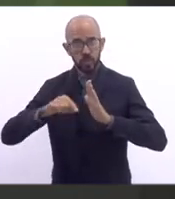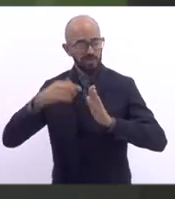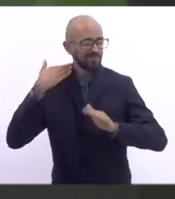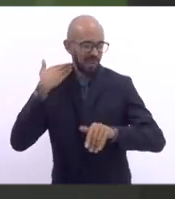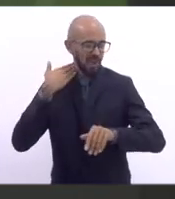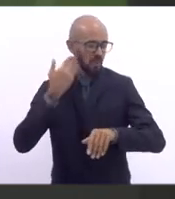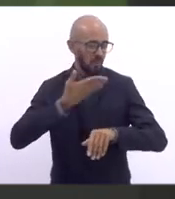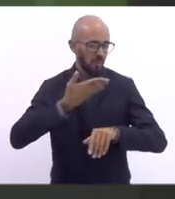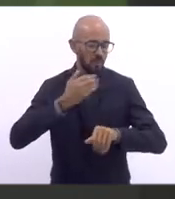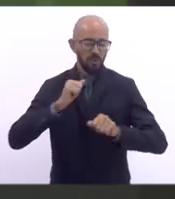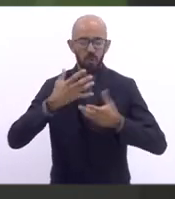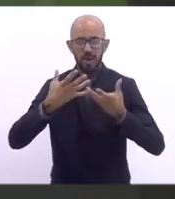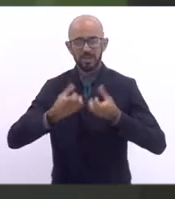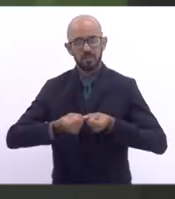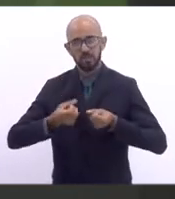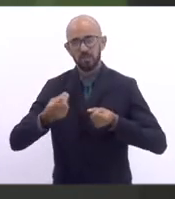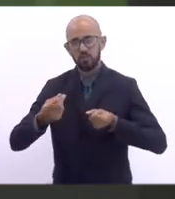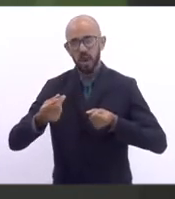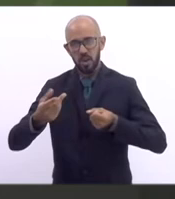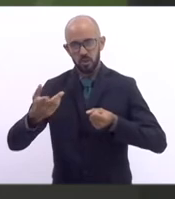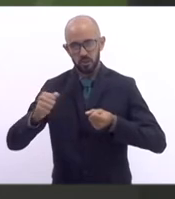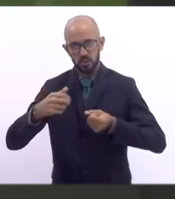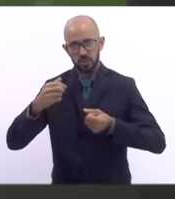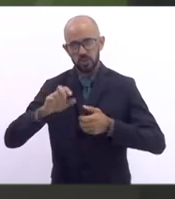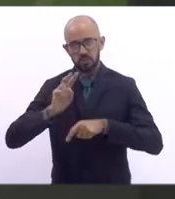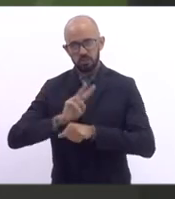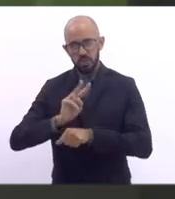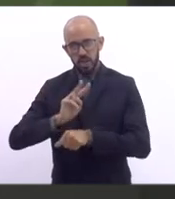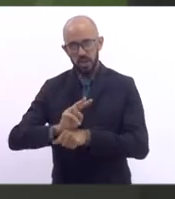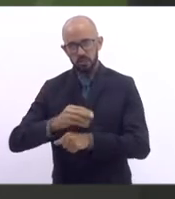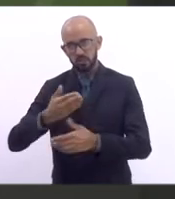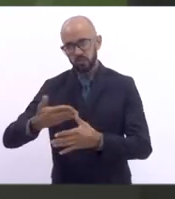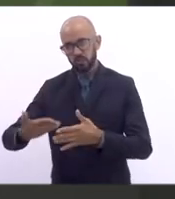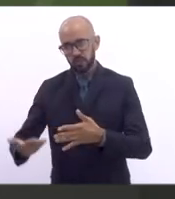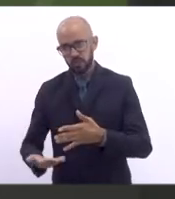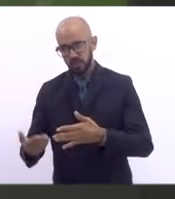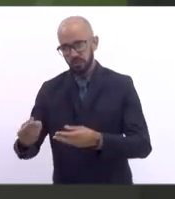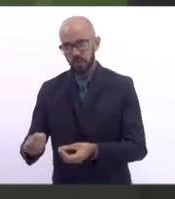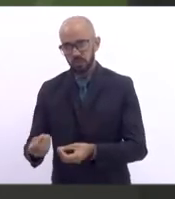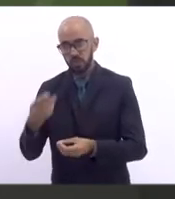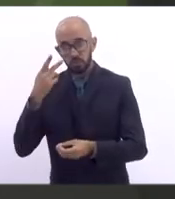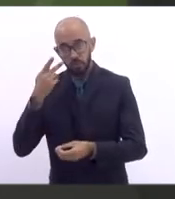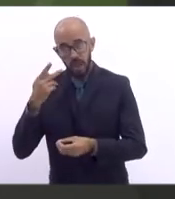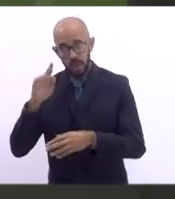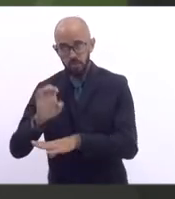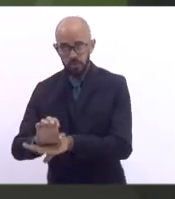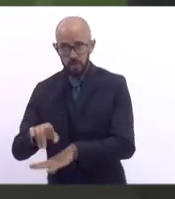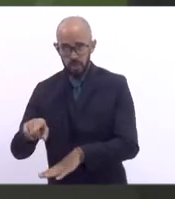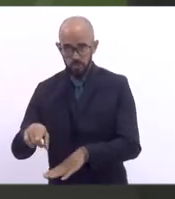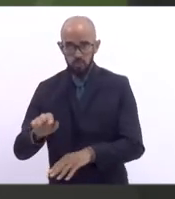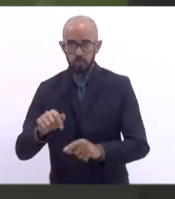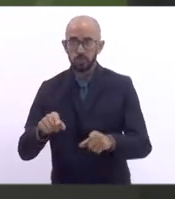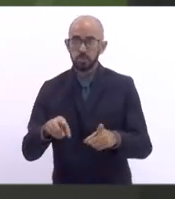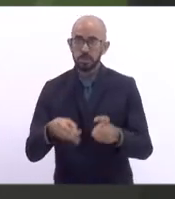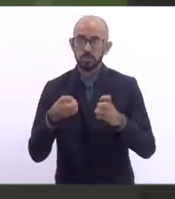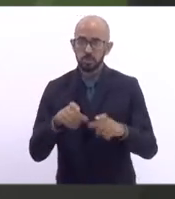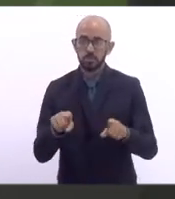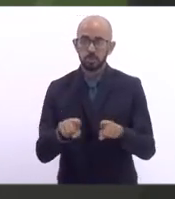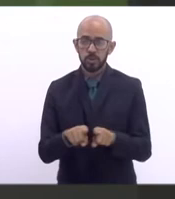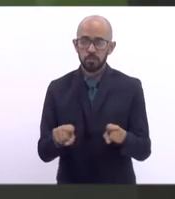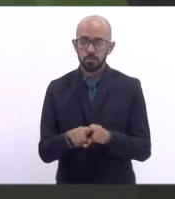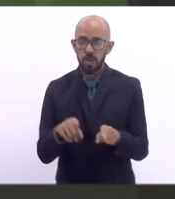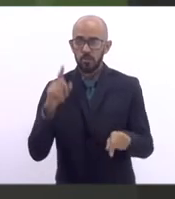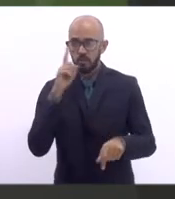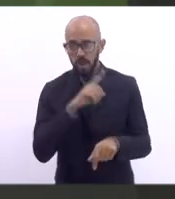ao recebimento de valores por empréstimos e financiamentos concedidos ao estado ar a identifi cados